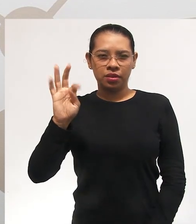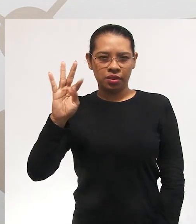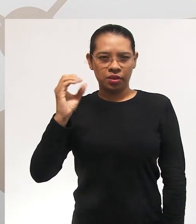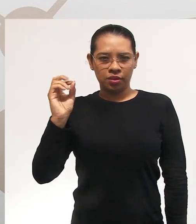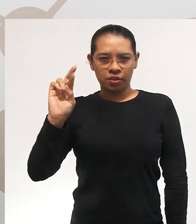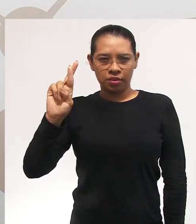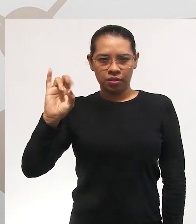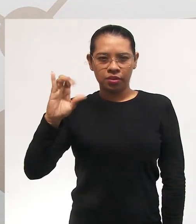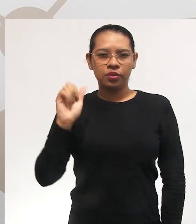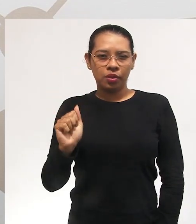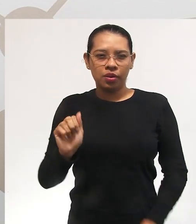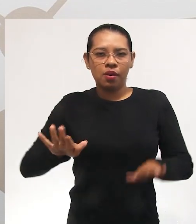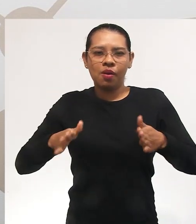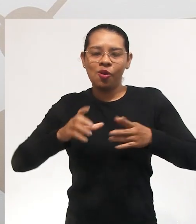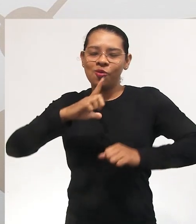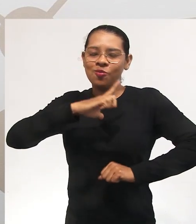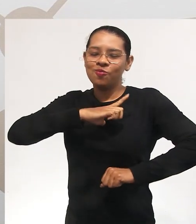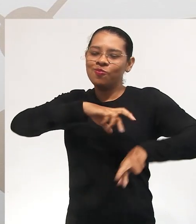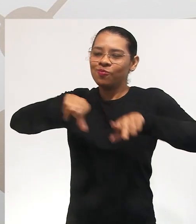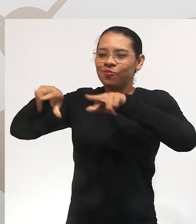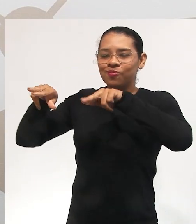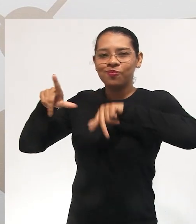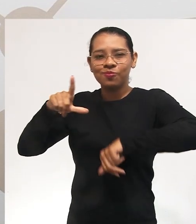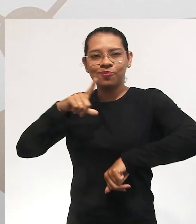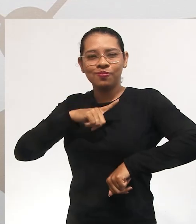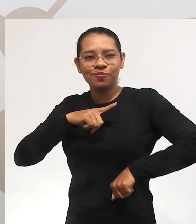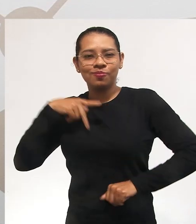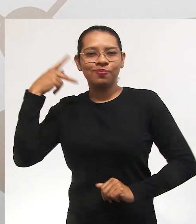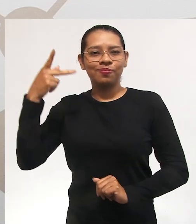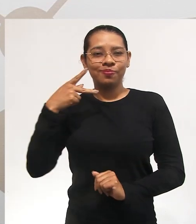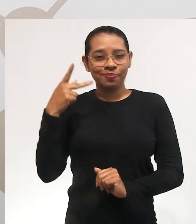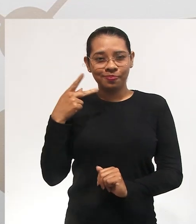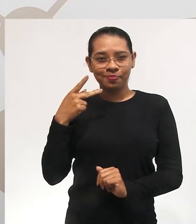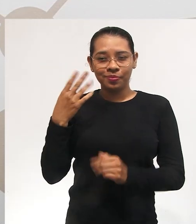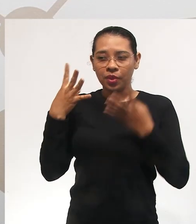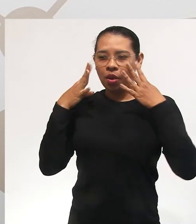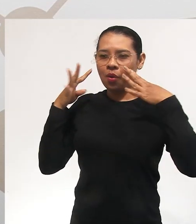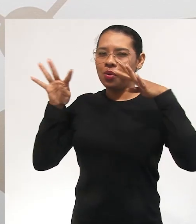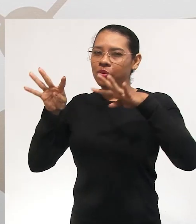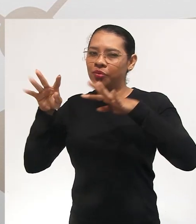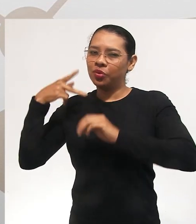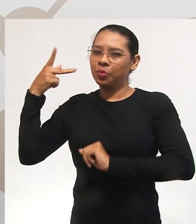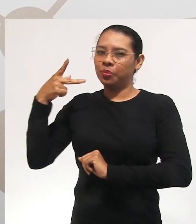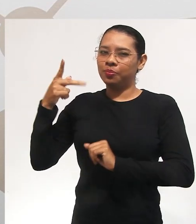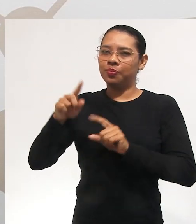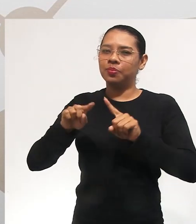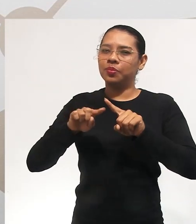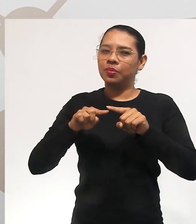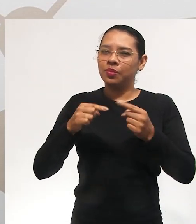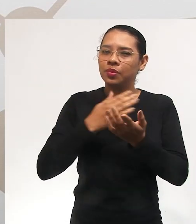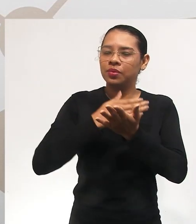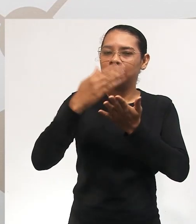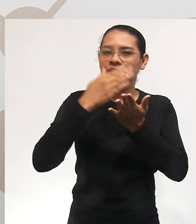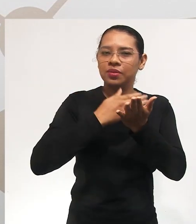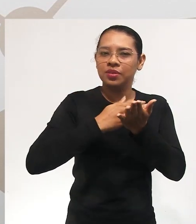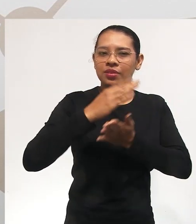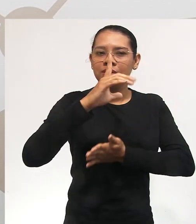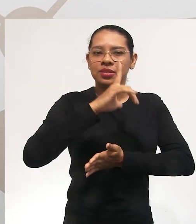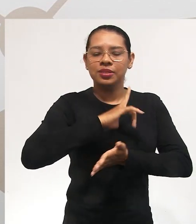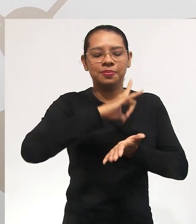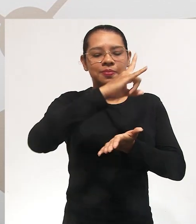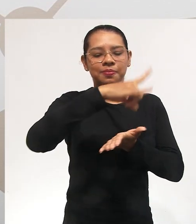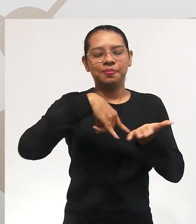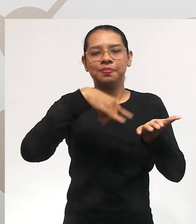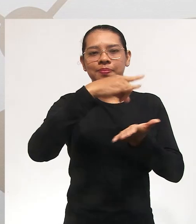ranqueiam, né, as escolas. Então há um interesse aí político que foi dando origem a